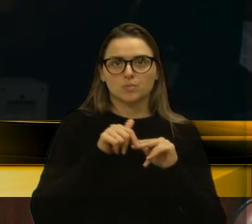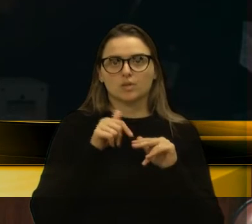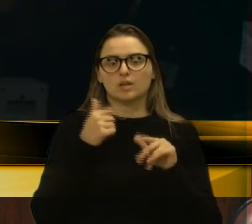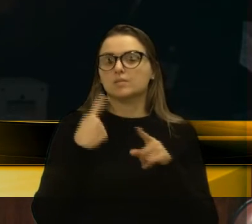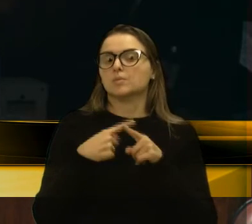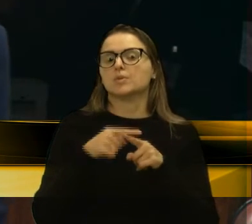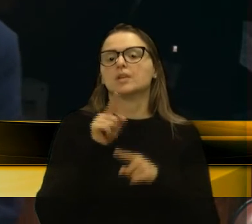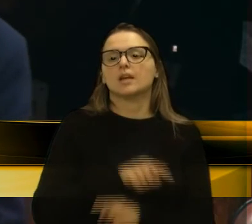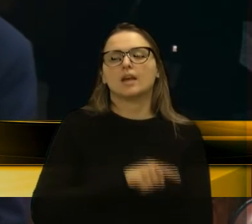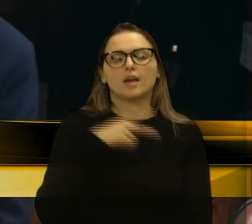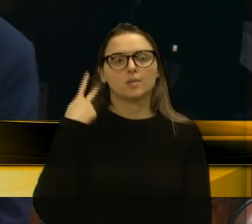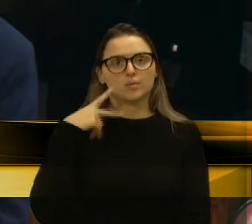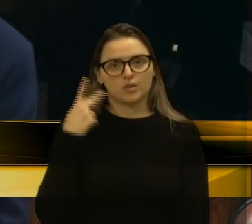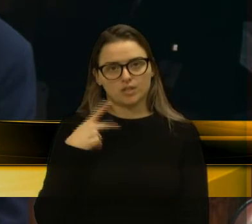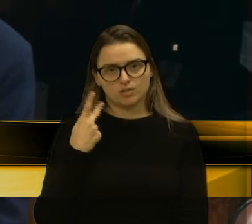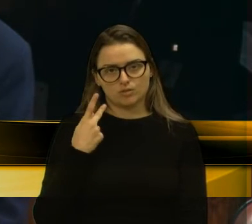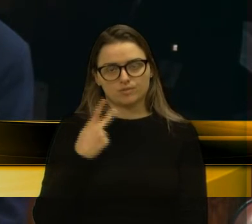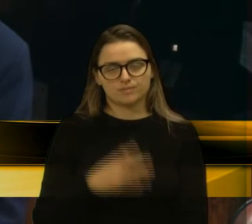Algumas delações.